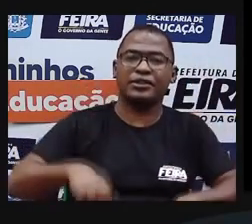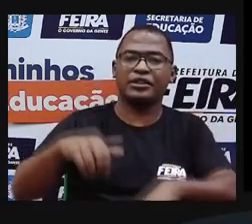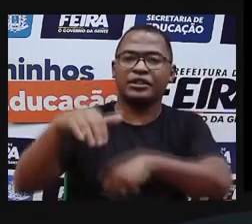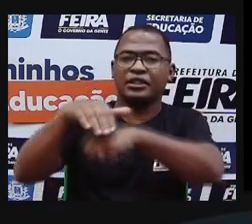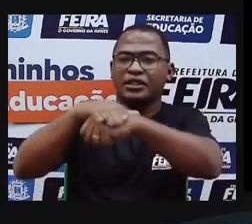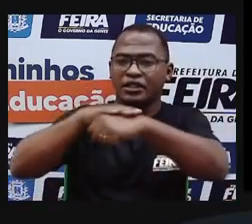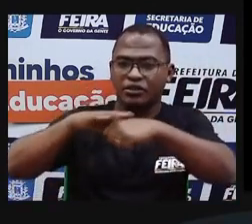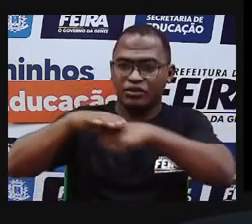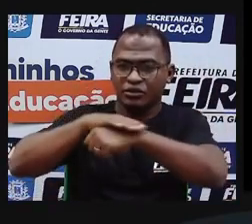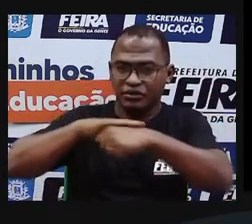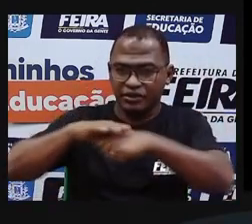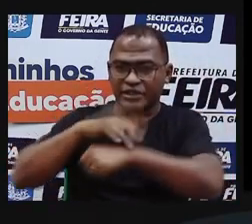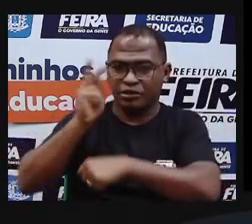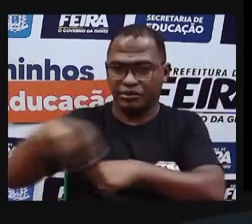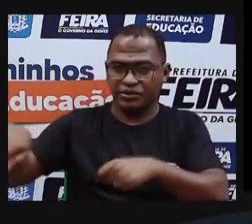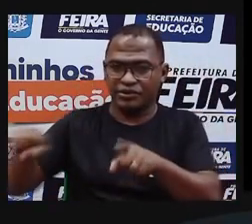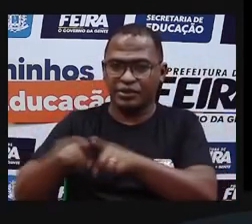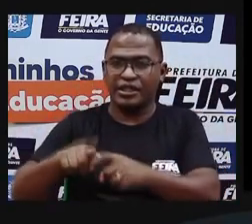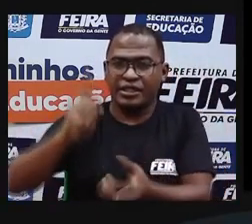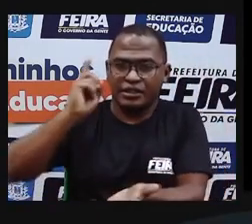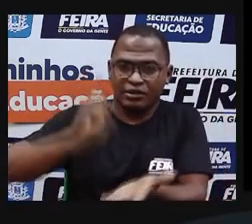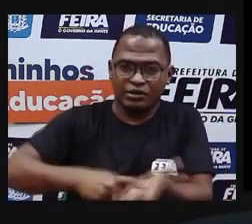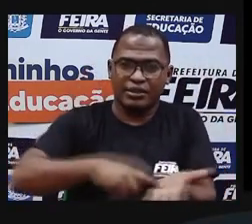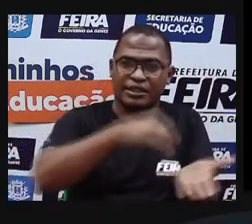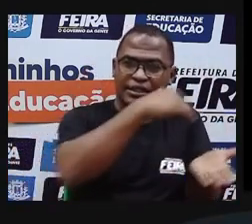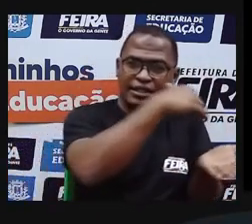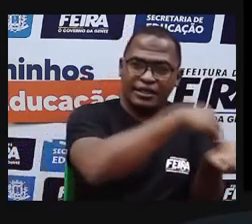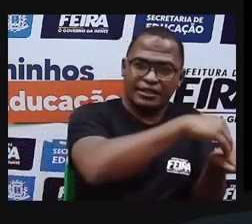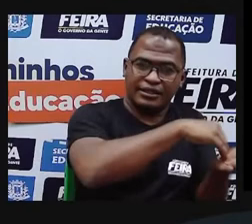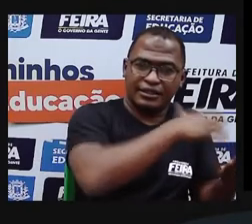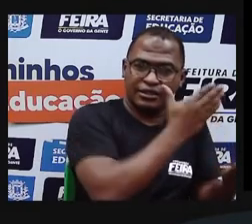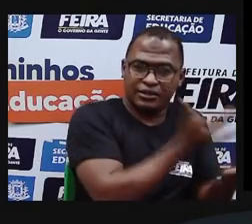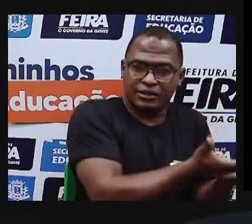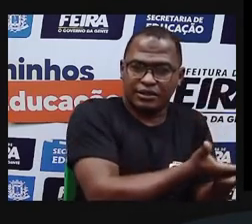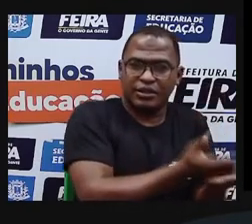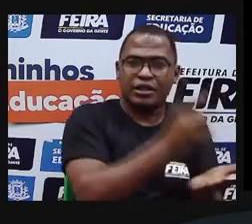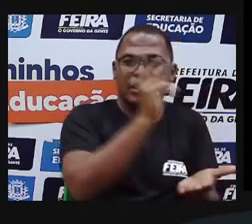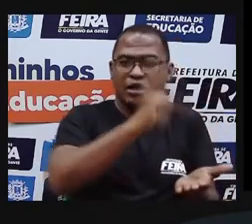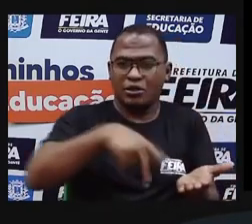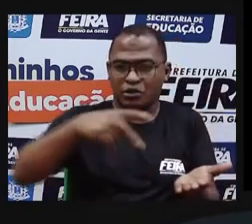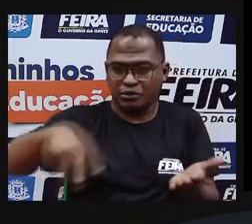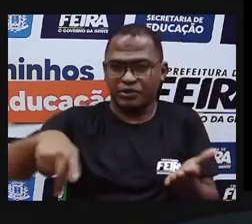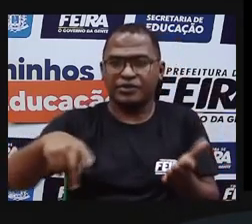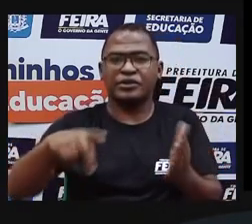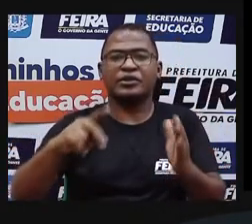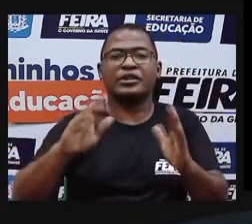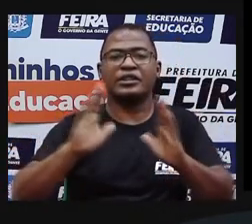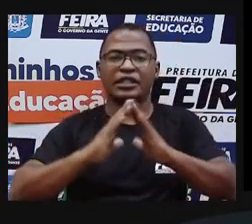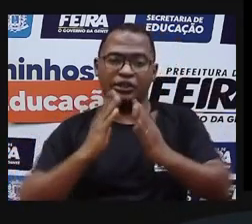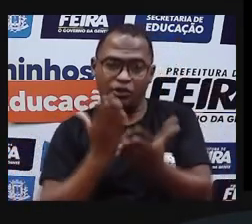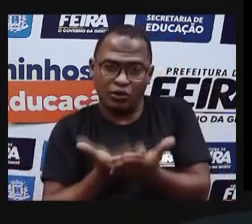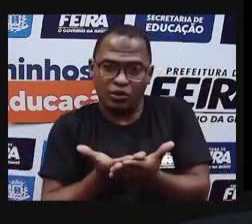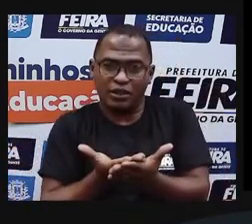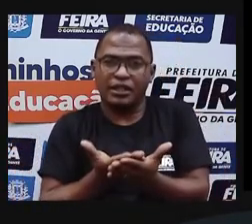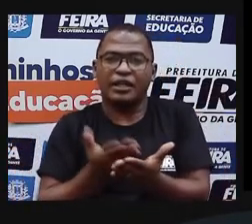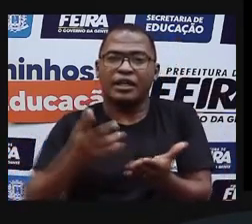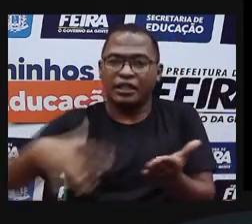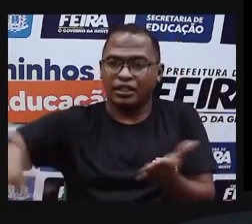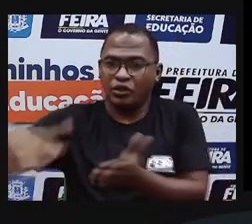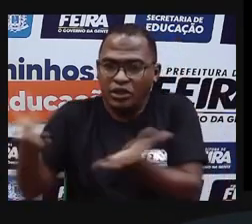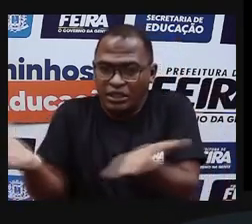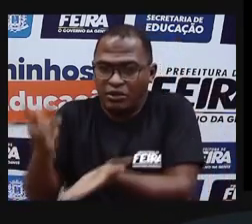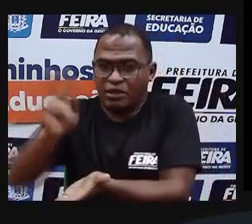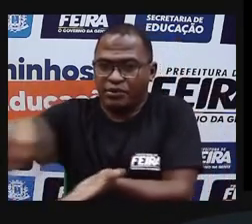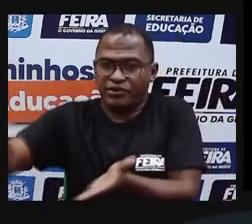é entre a Secretaria de Educação, os professores da rede municipal e nós, que também pertencemos à rede, mas estamos